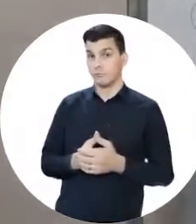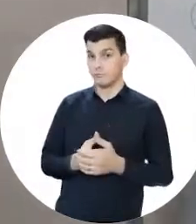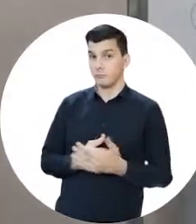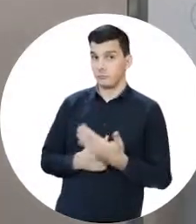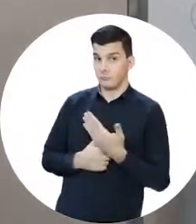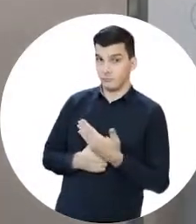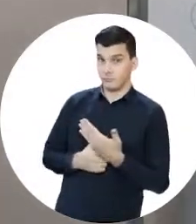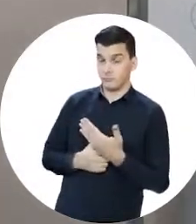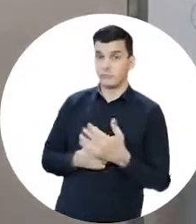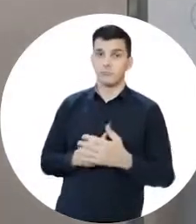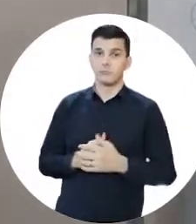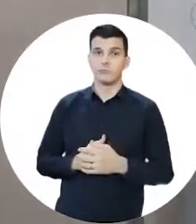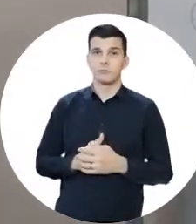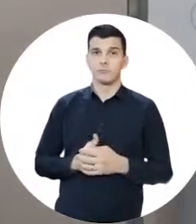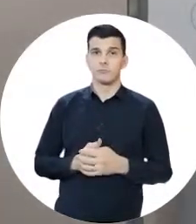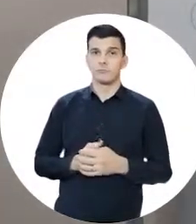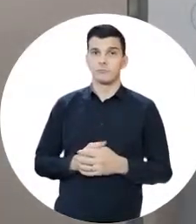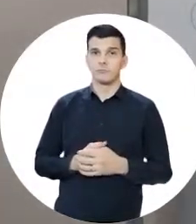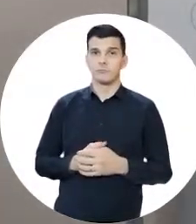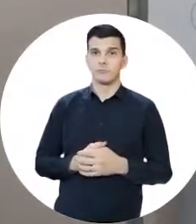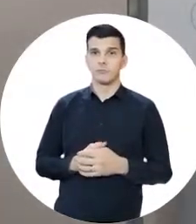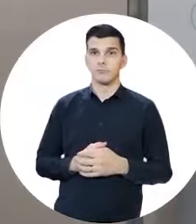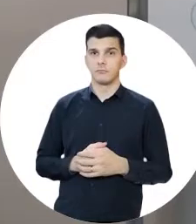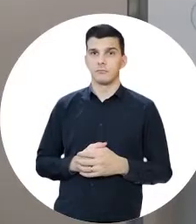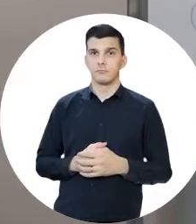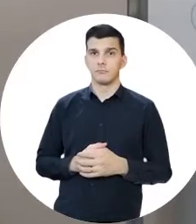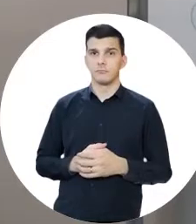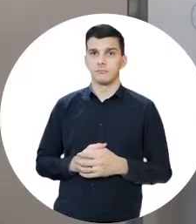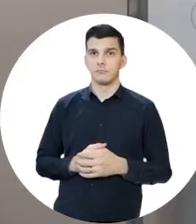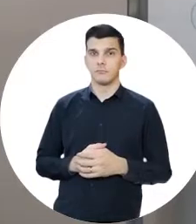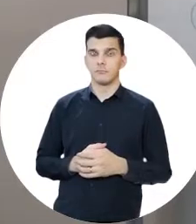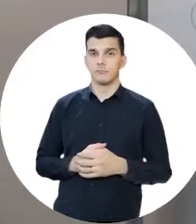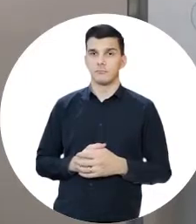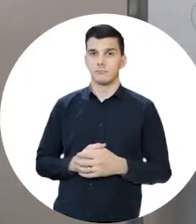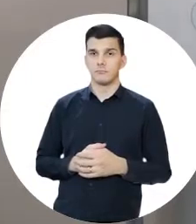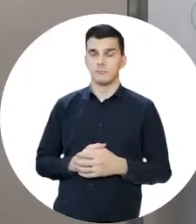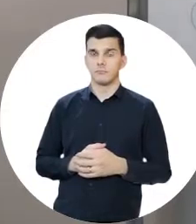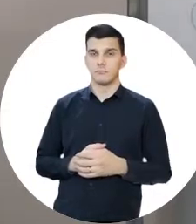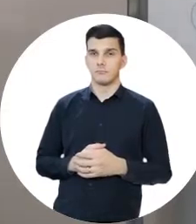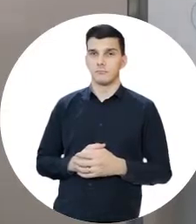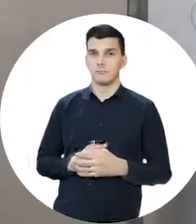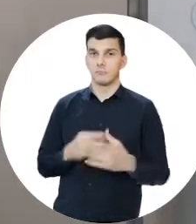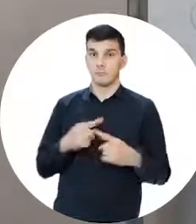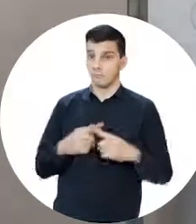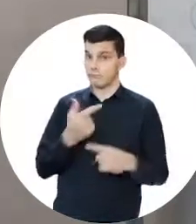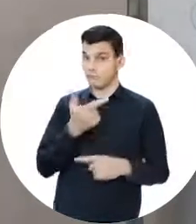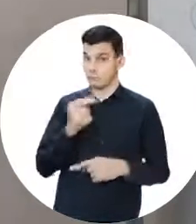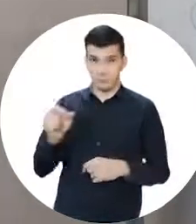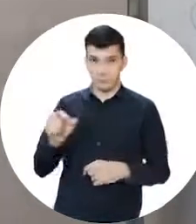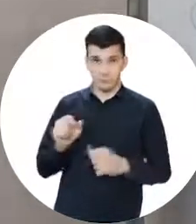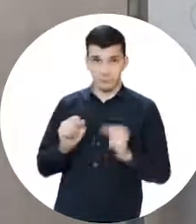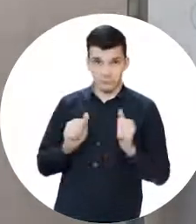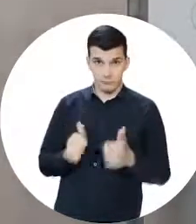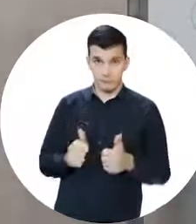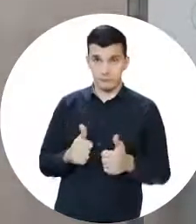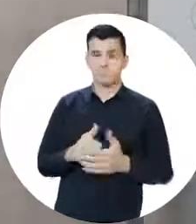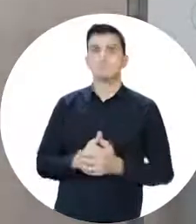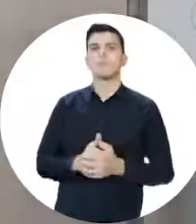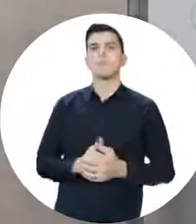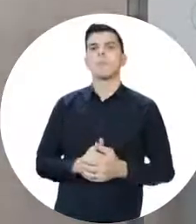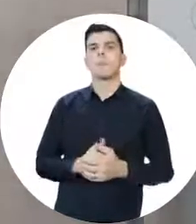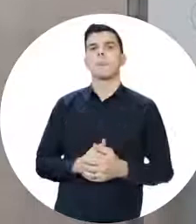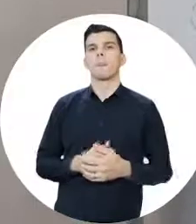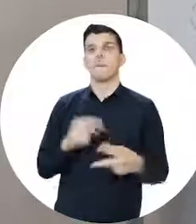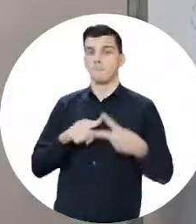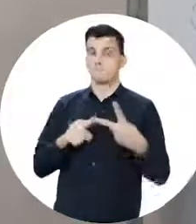volume dissoluto, volume de solução vezes 100, ok?